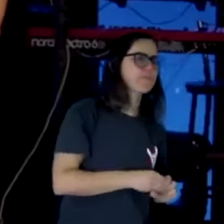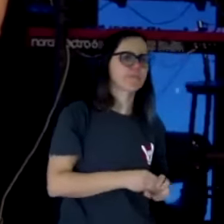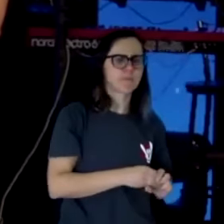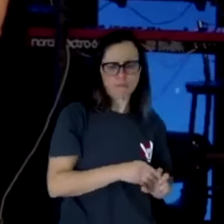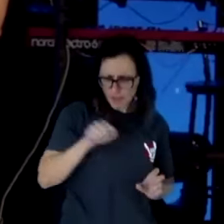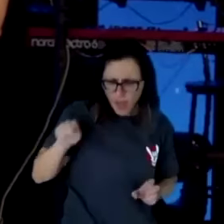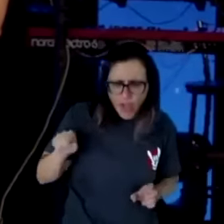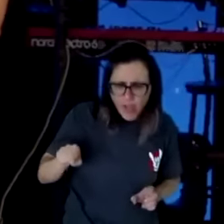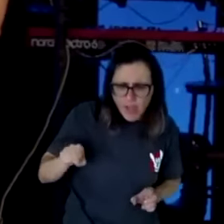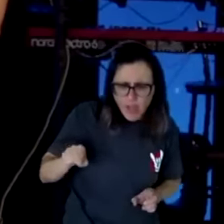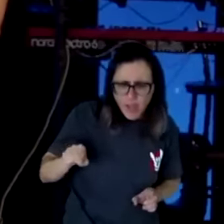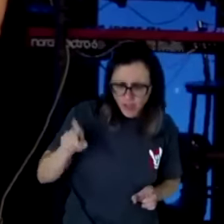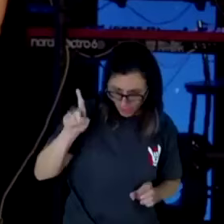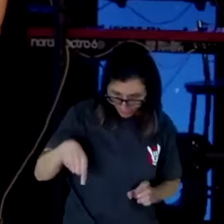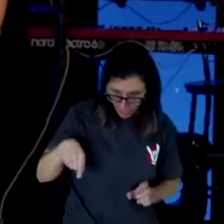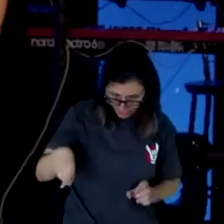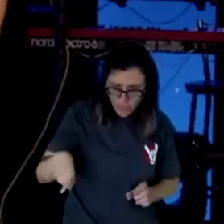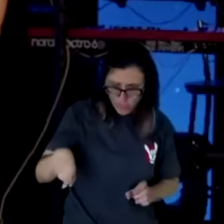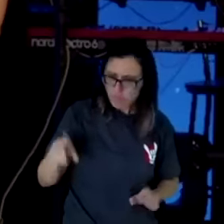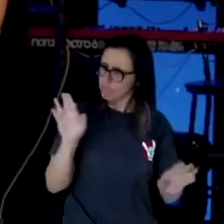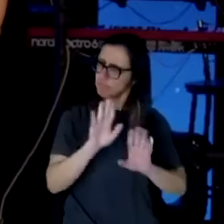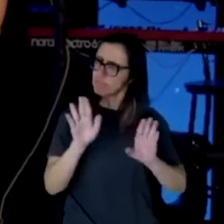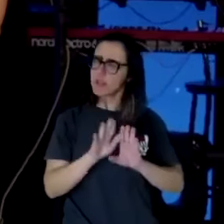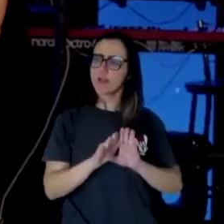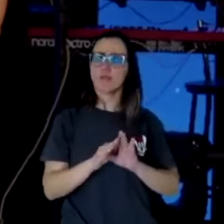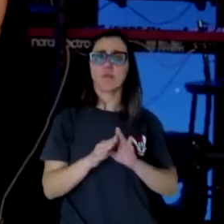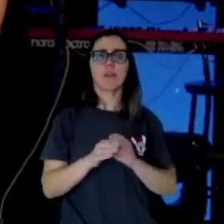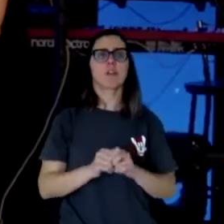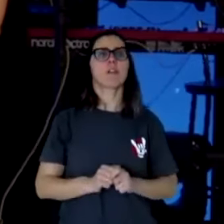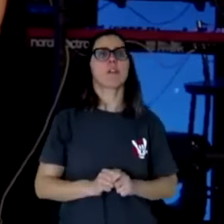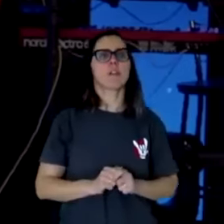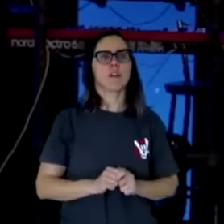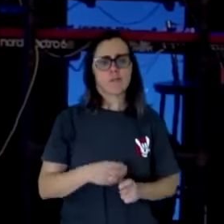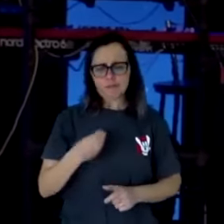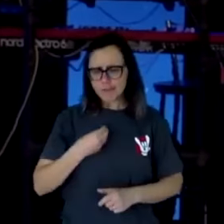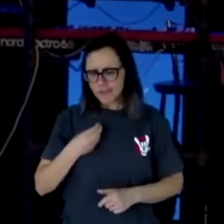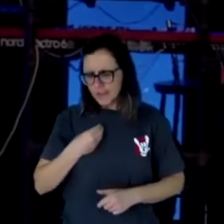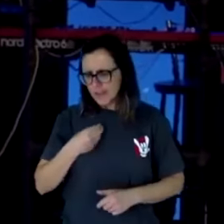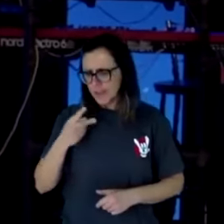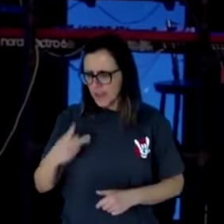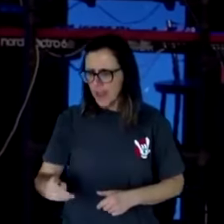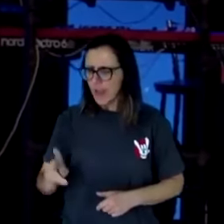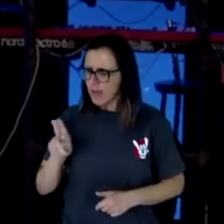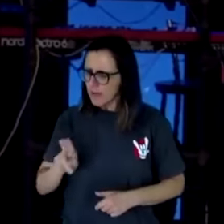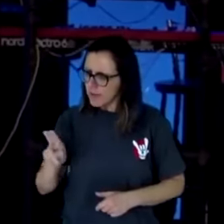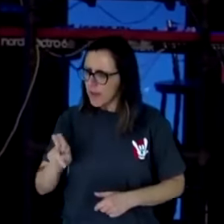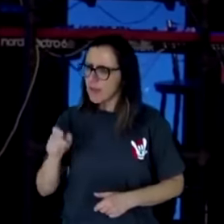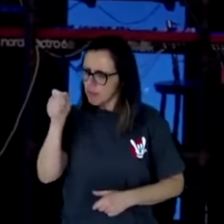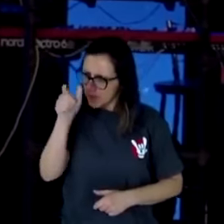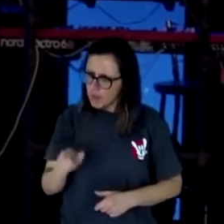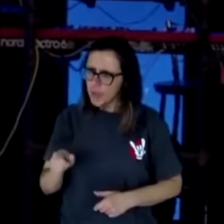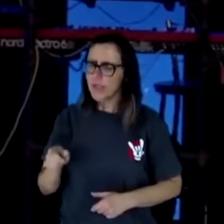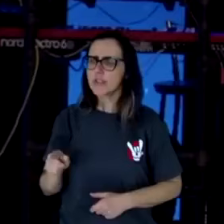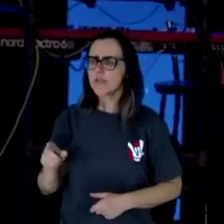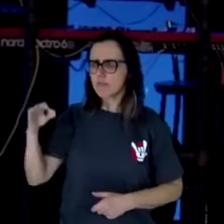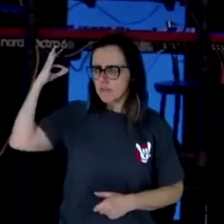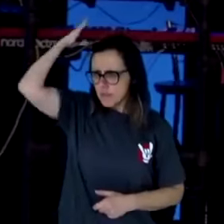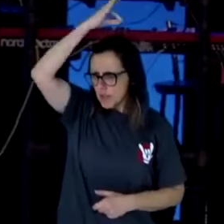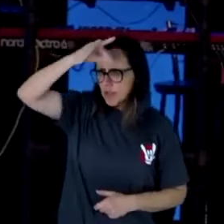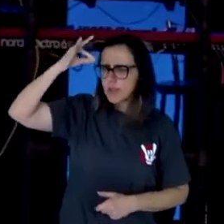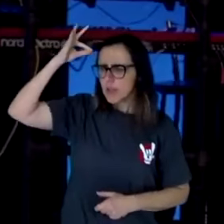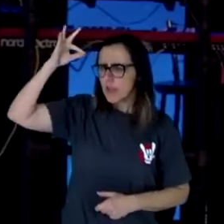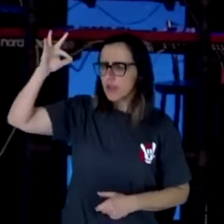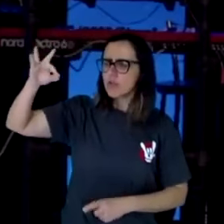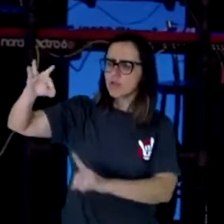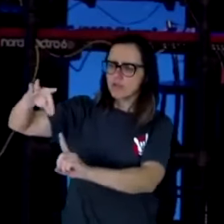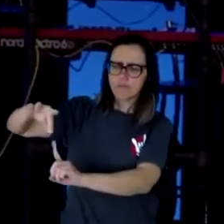dele mas não é ele não é Nadinho agindo através do espírito é